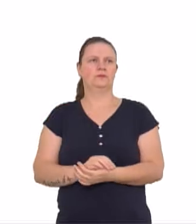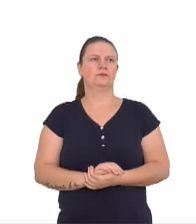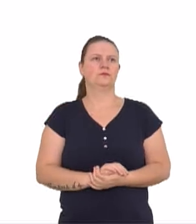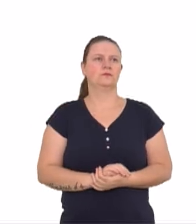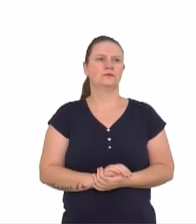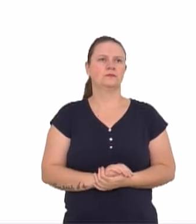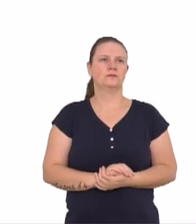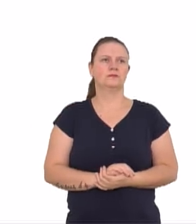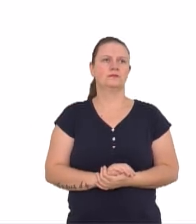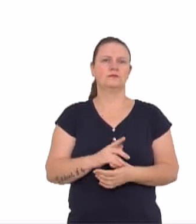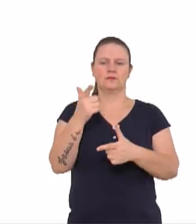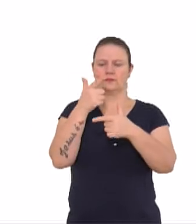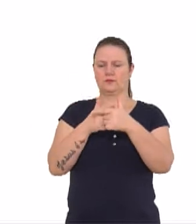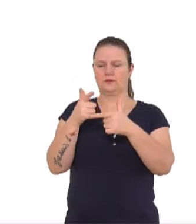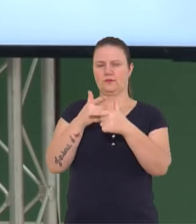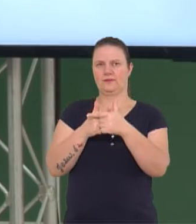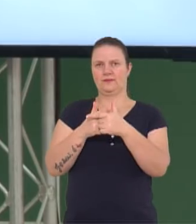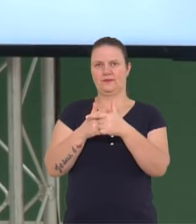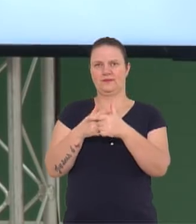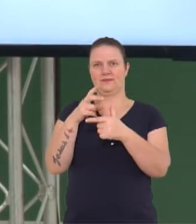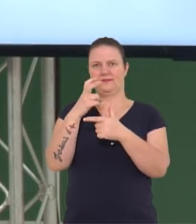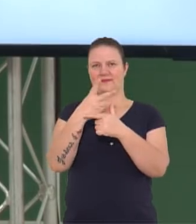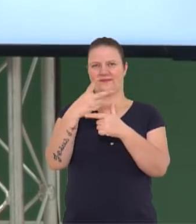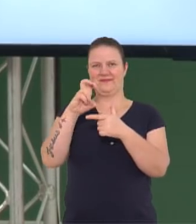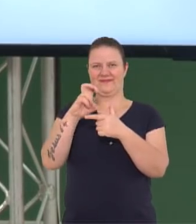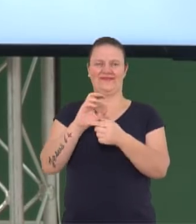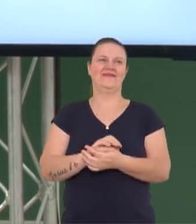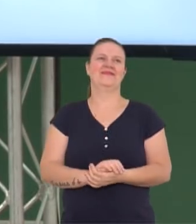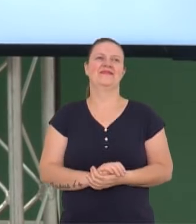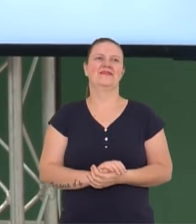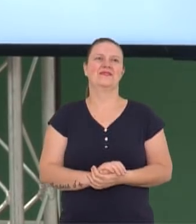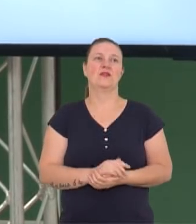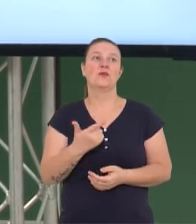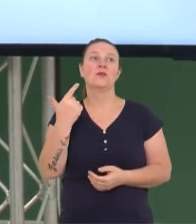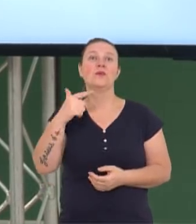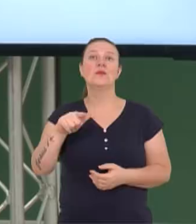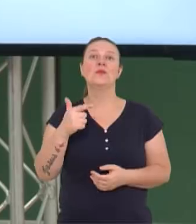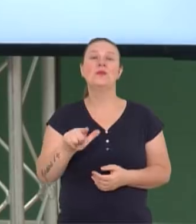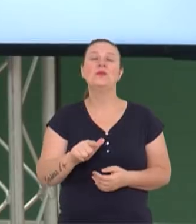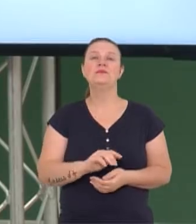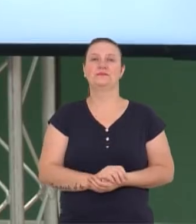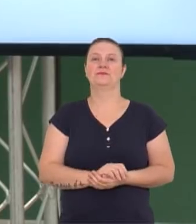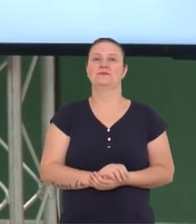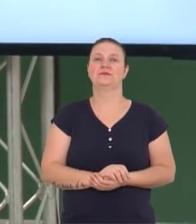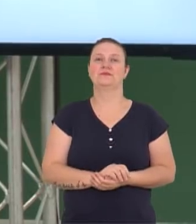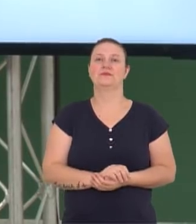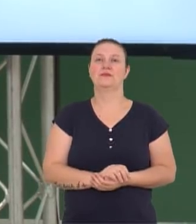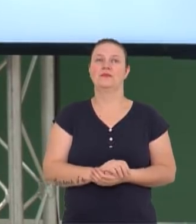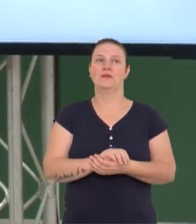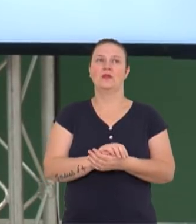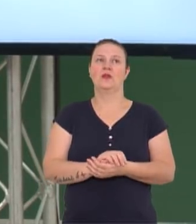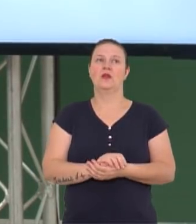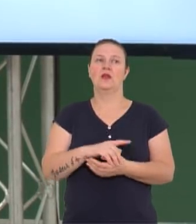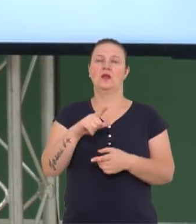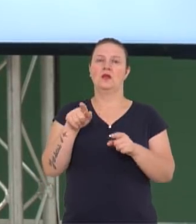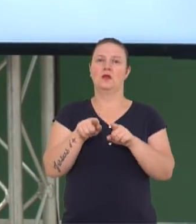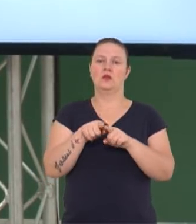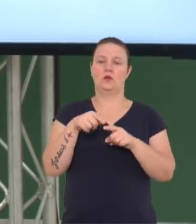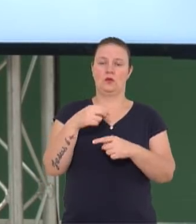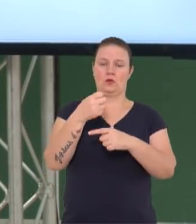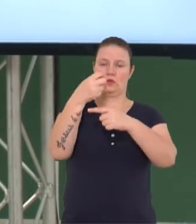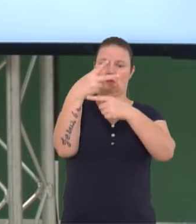gente? Divisíveis por 25. Beleza? Opa, mais uma. 2 décimos, mesma coisa